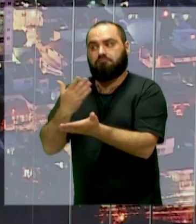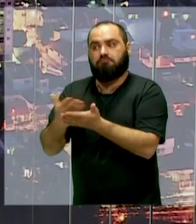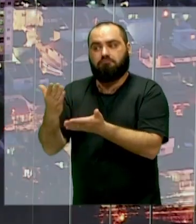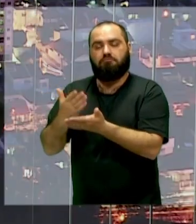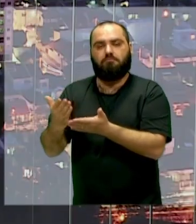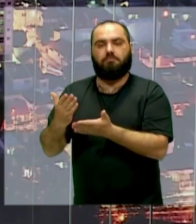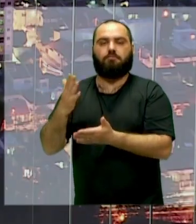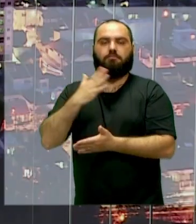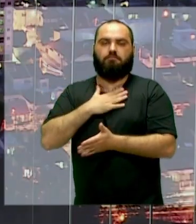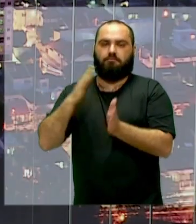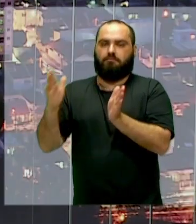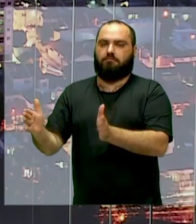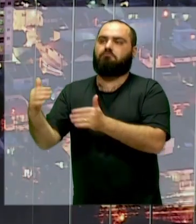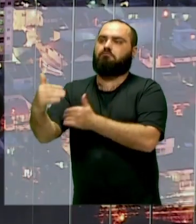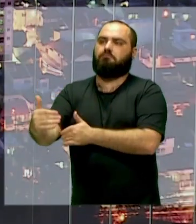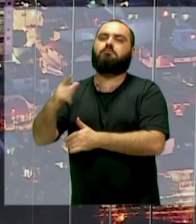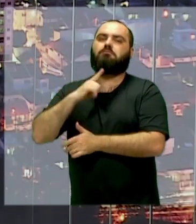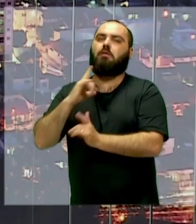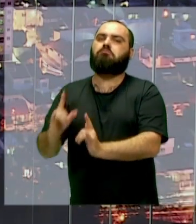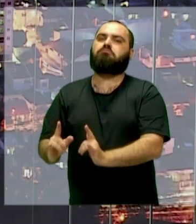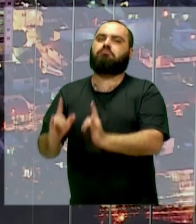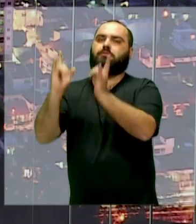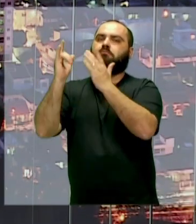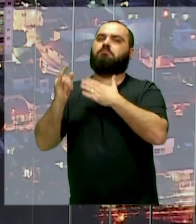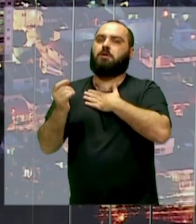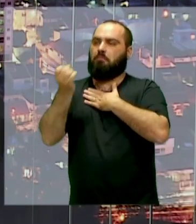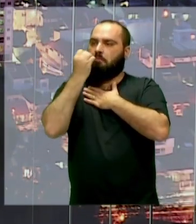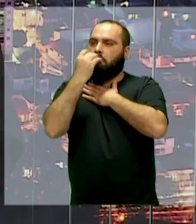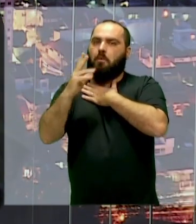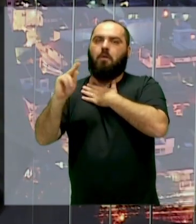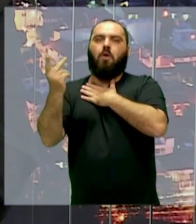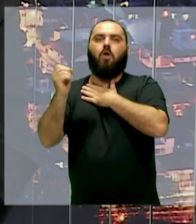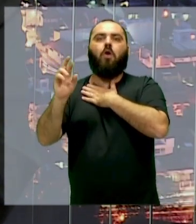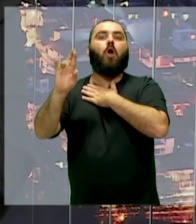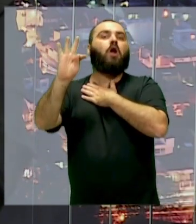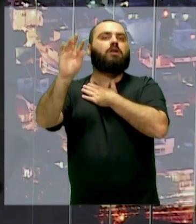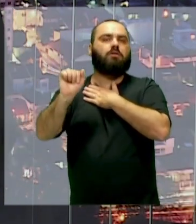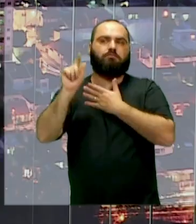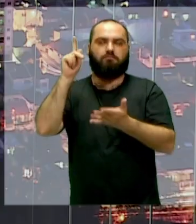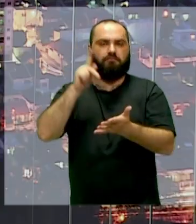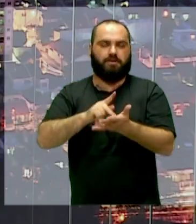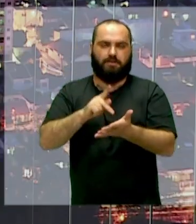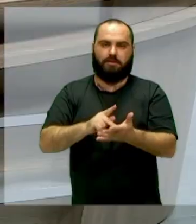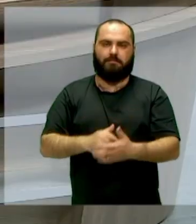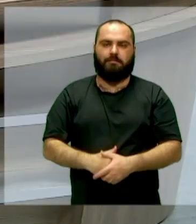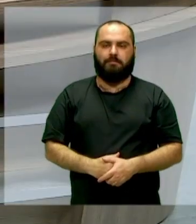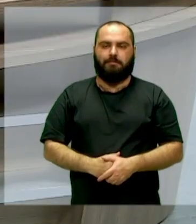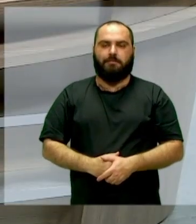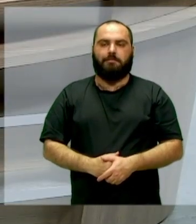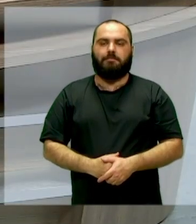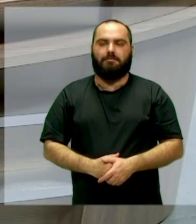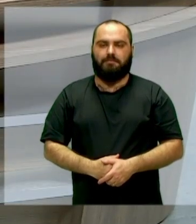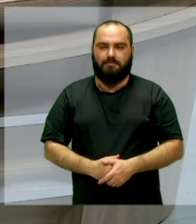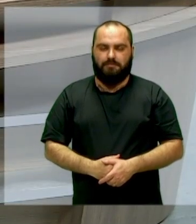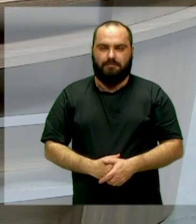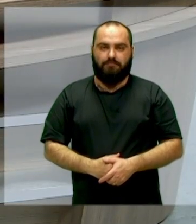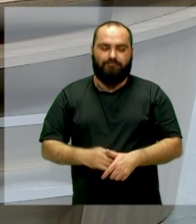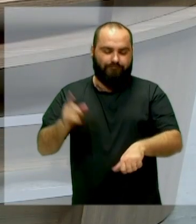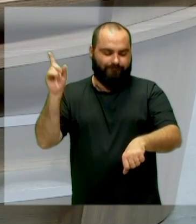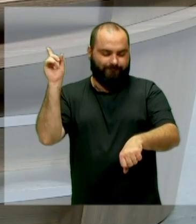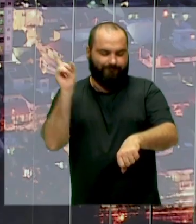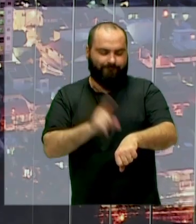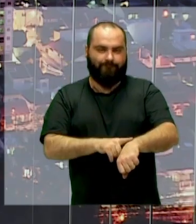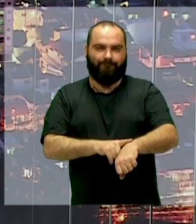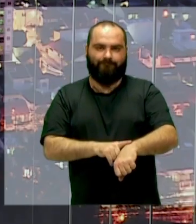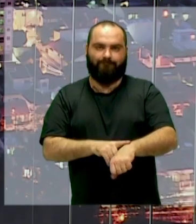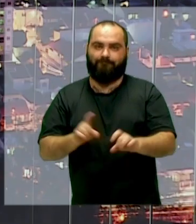lá tem espaço lá no meu prédio lá pra gente faz fazer uma boa horta inclusive Legal querido Olha nosso tempo